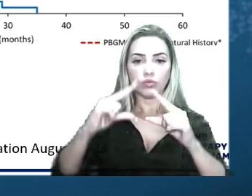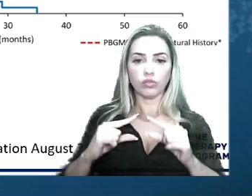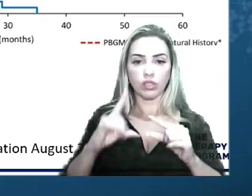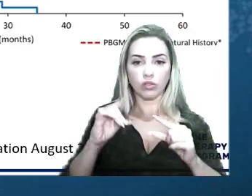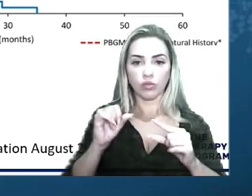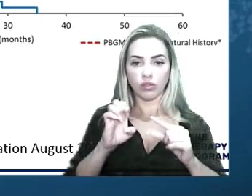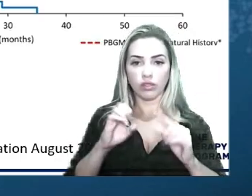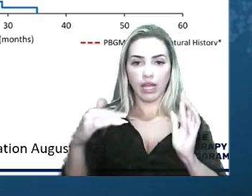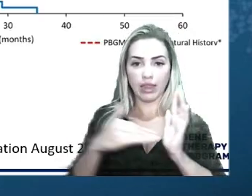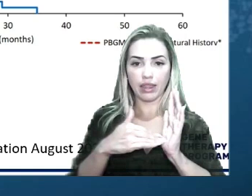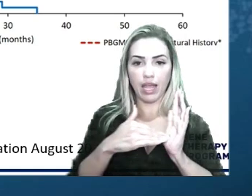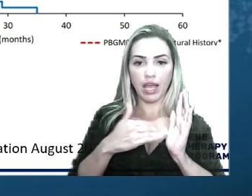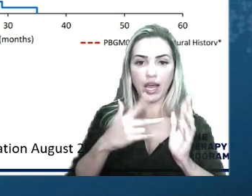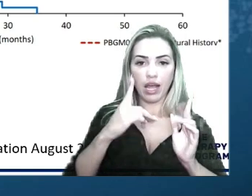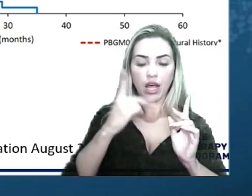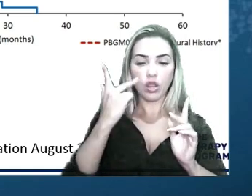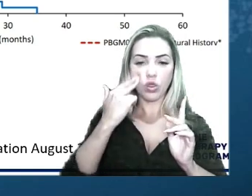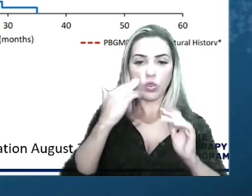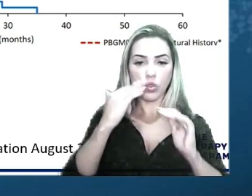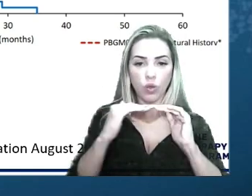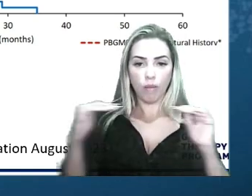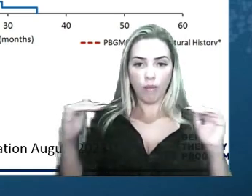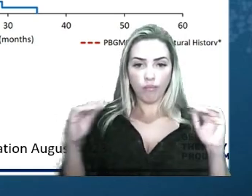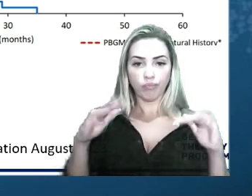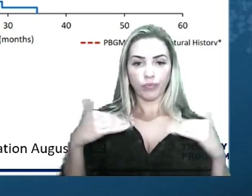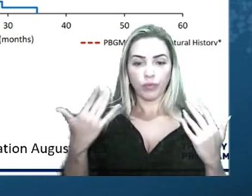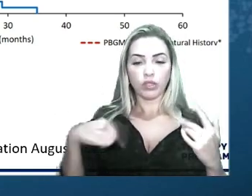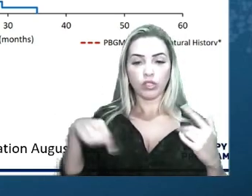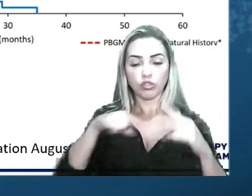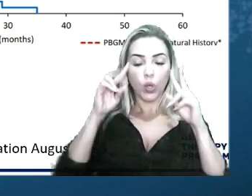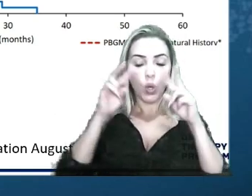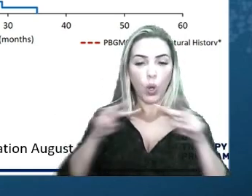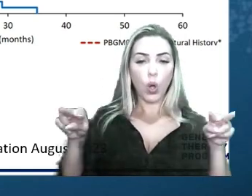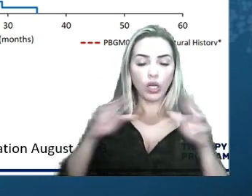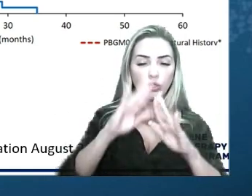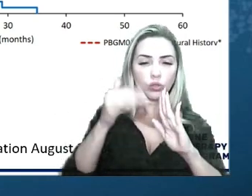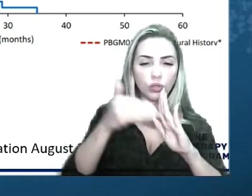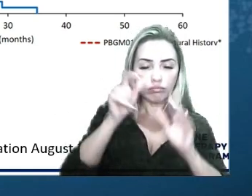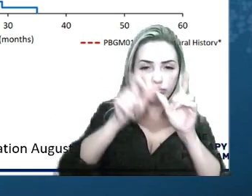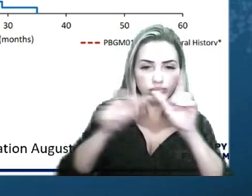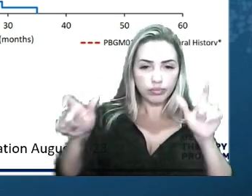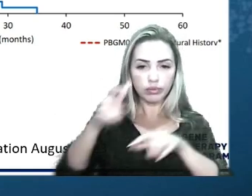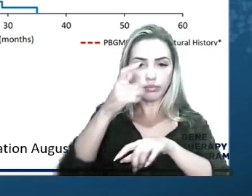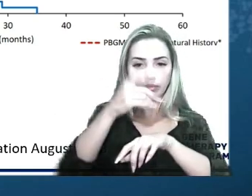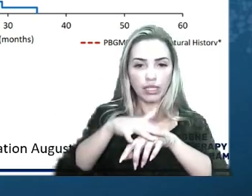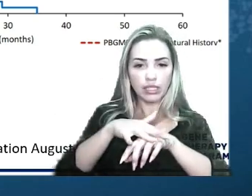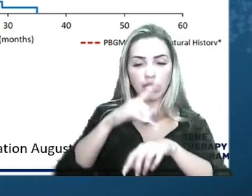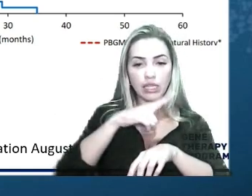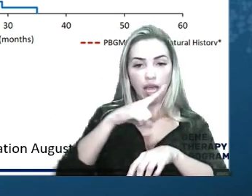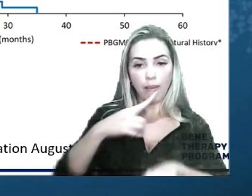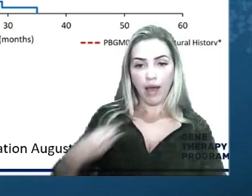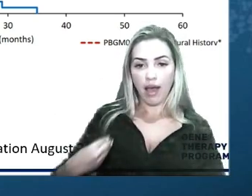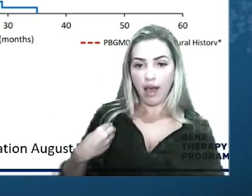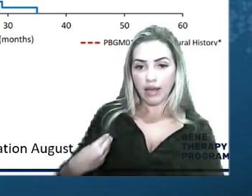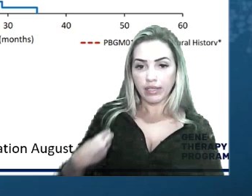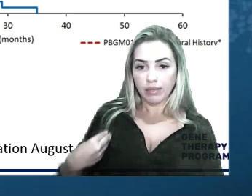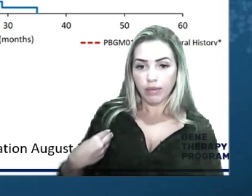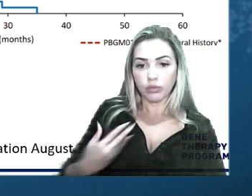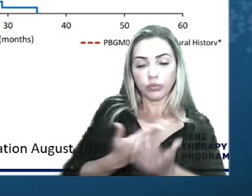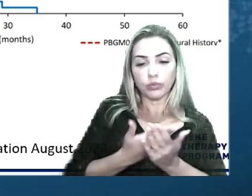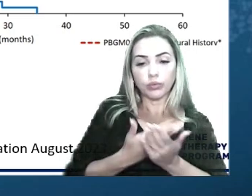até os níveis normais. E quando a gente olha para todos os pacientes que estavam participando do